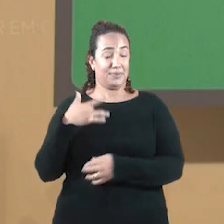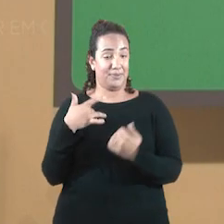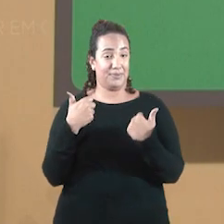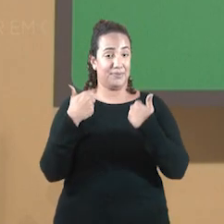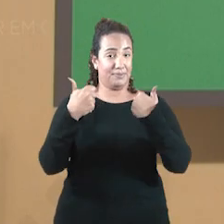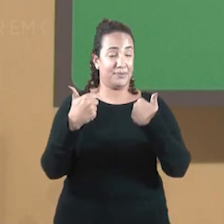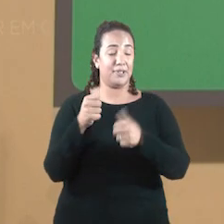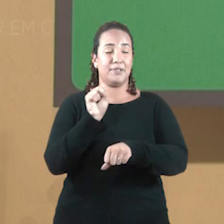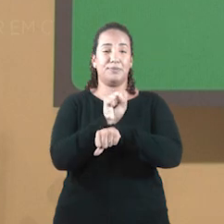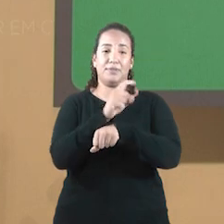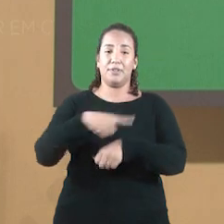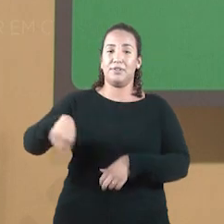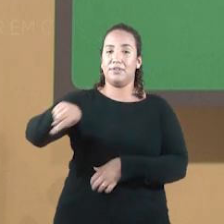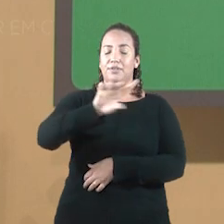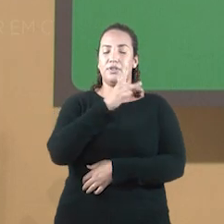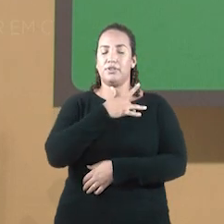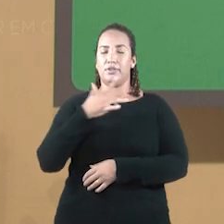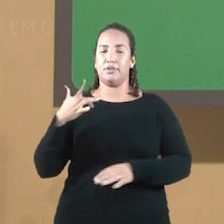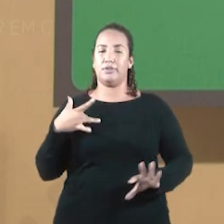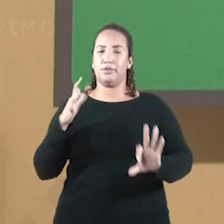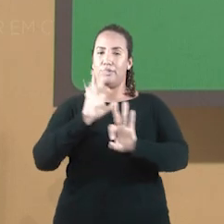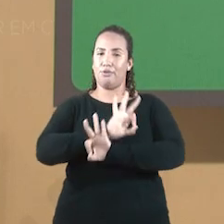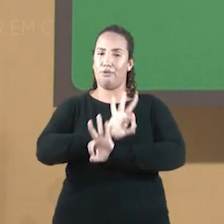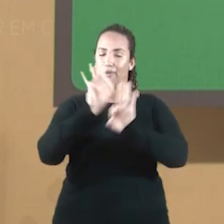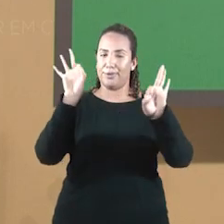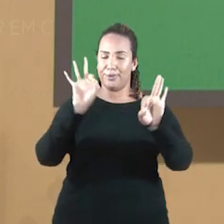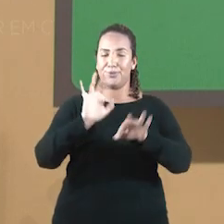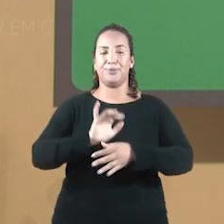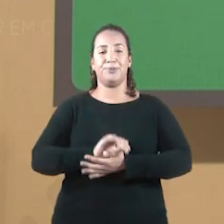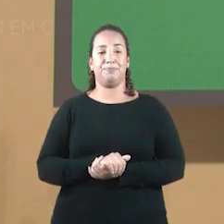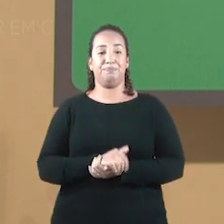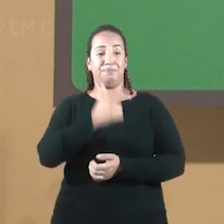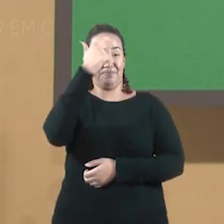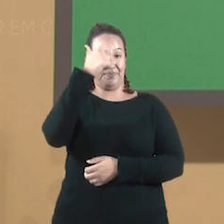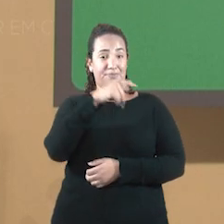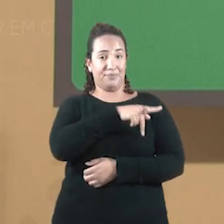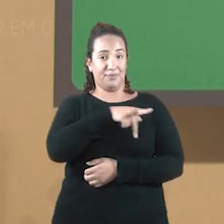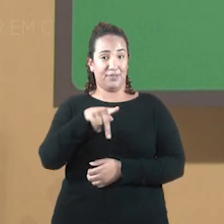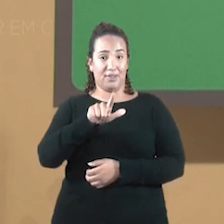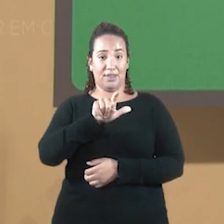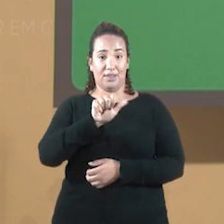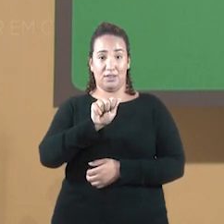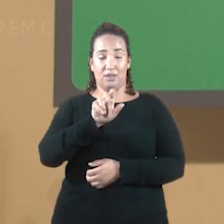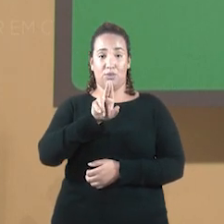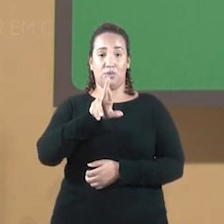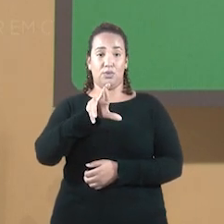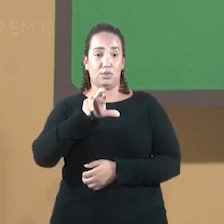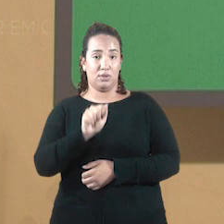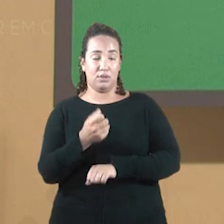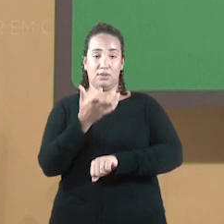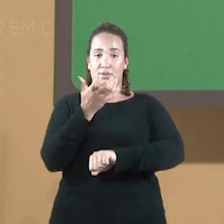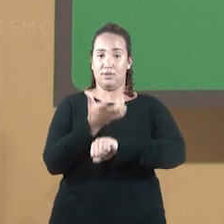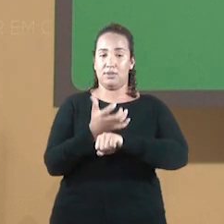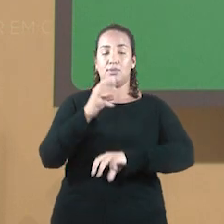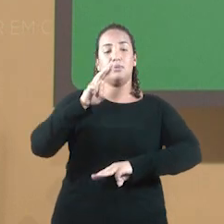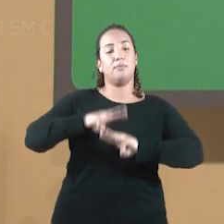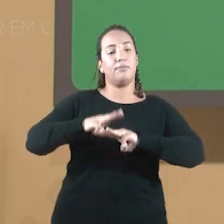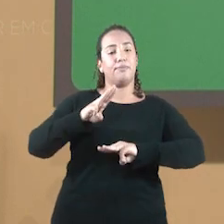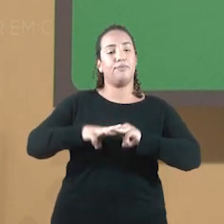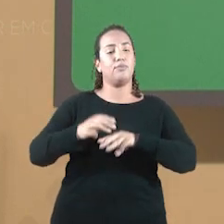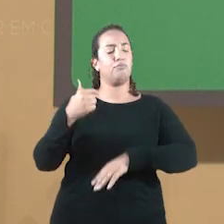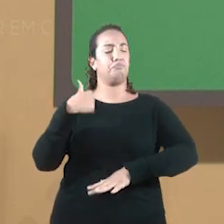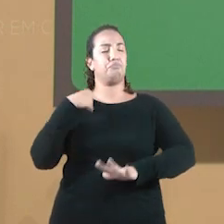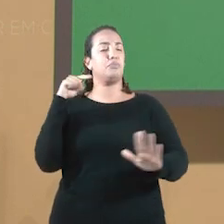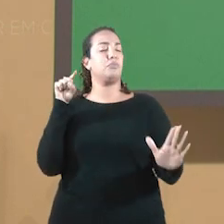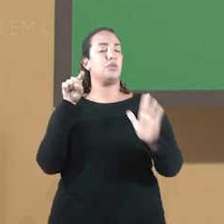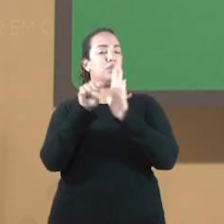você está? Espero que estejam todos bem e se cuidando por aí. Eu sou a professora Laura, da disciplina de Matemática. Deixa eu te